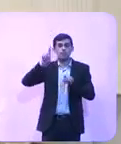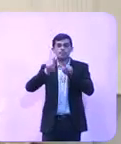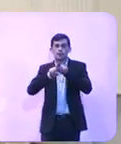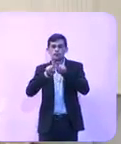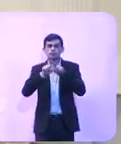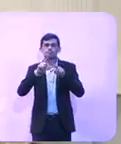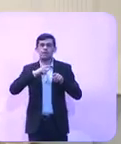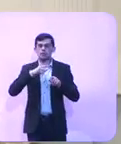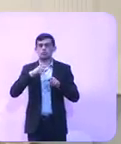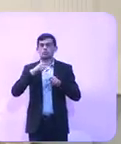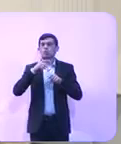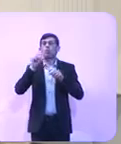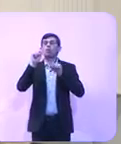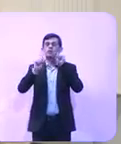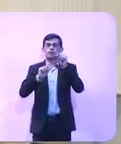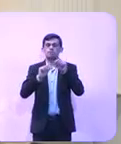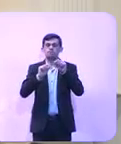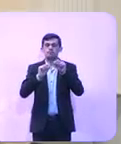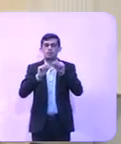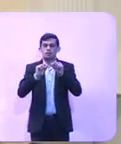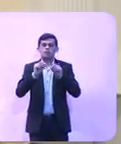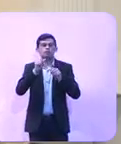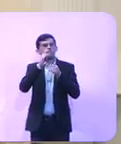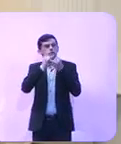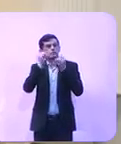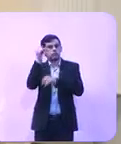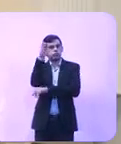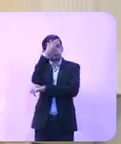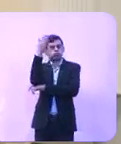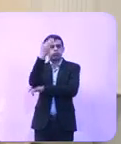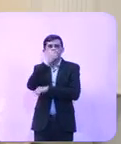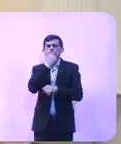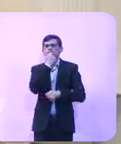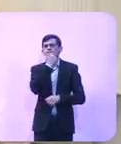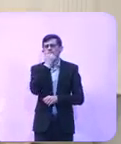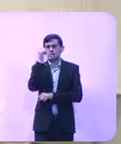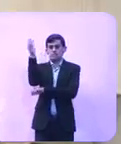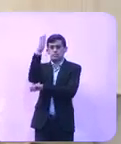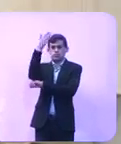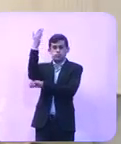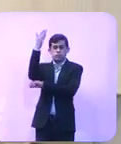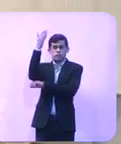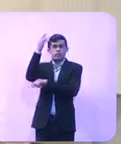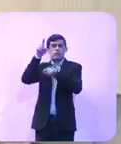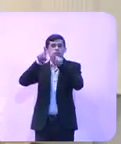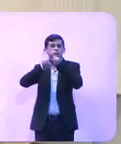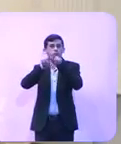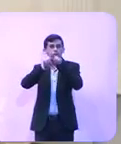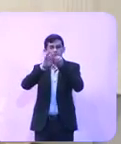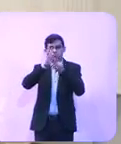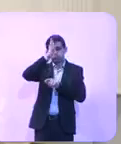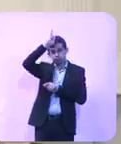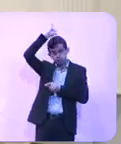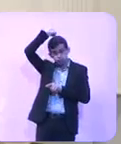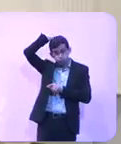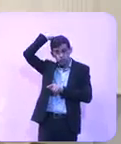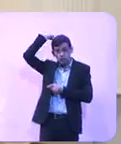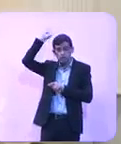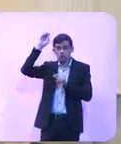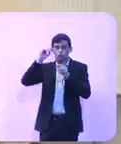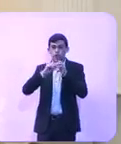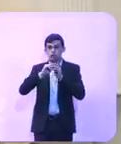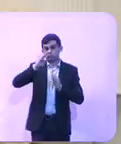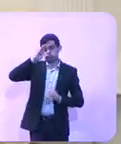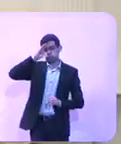um estandarte, que era uma flâmula vermelha, E sobre aquela flâmula, cada